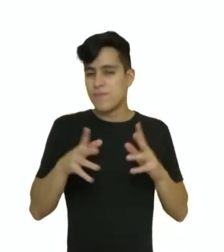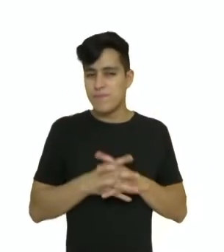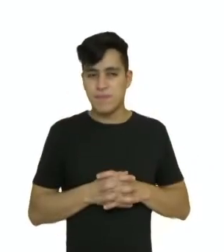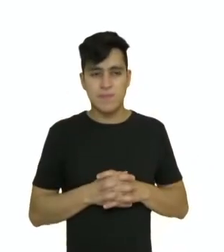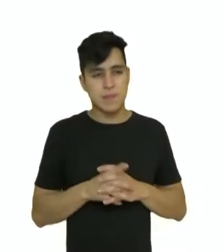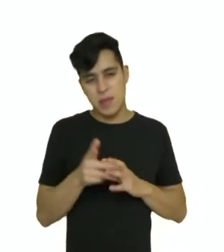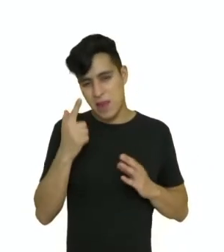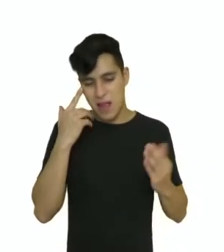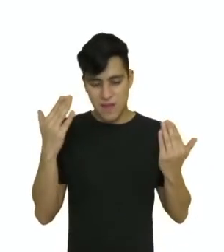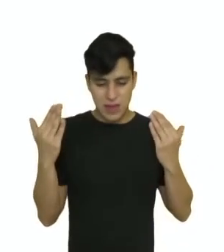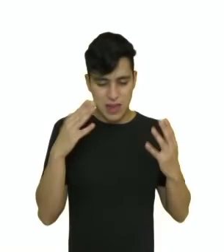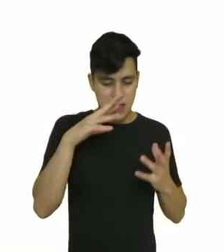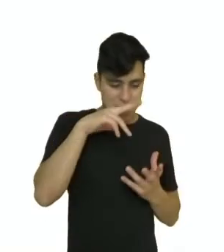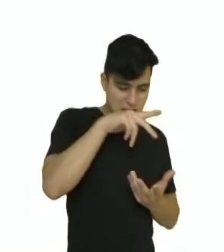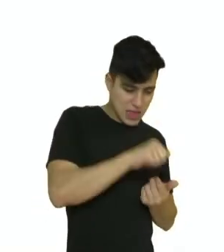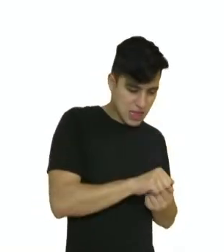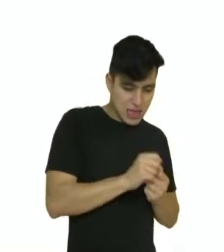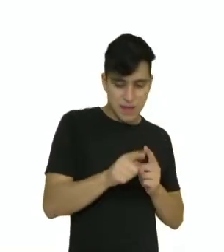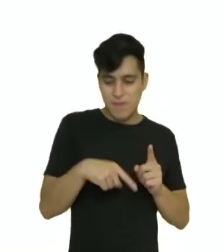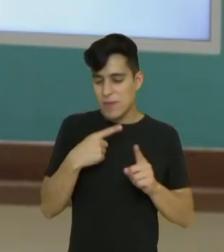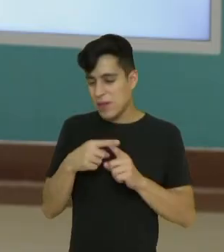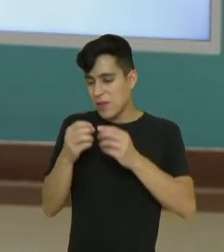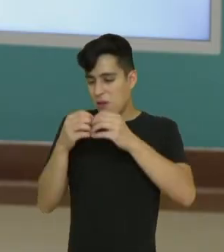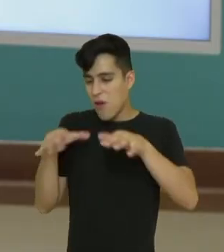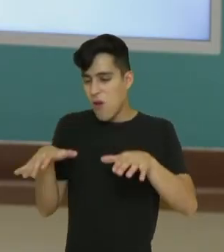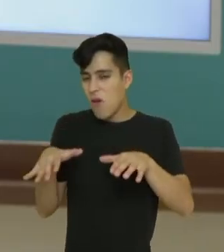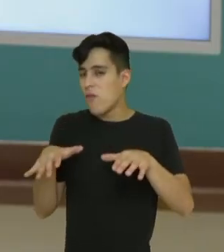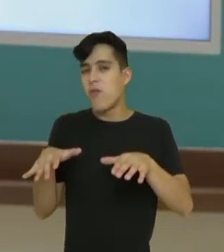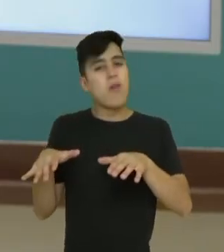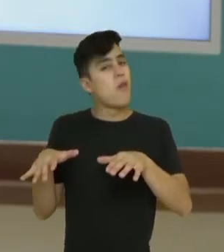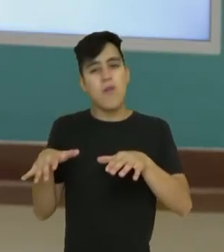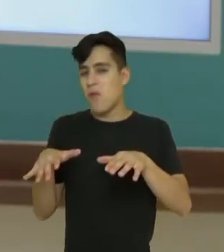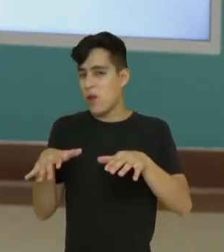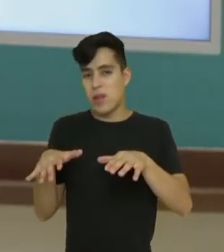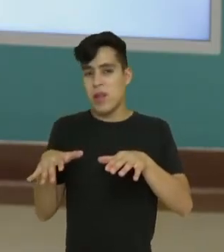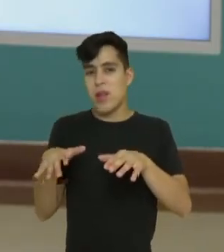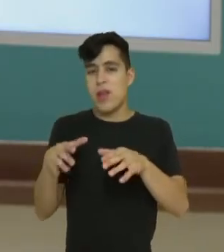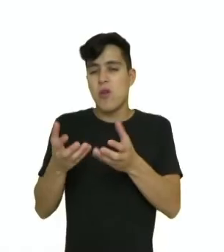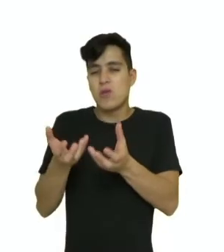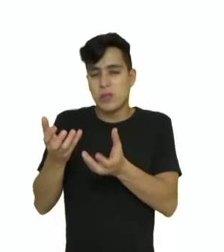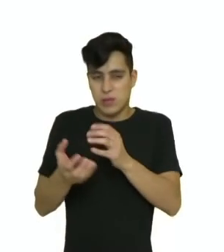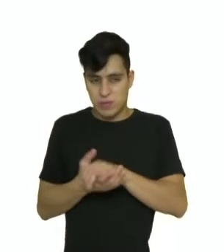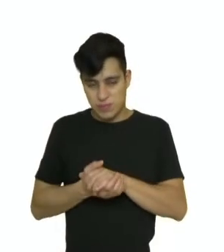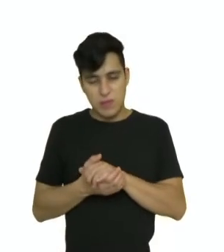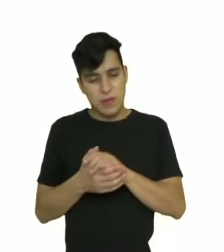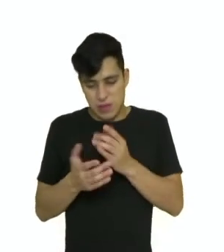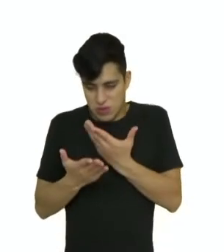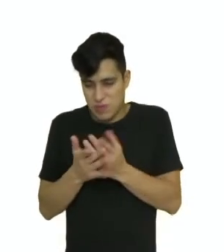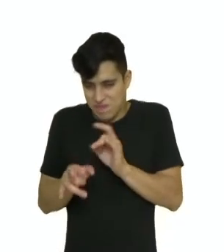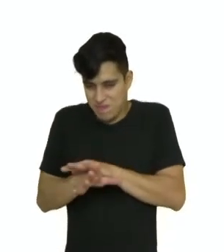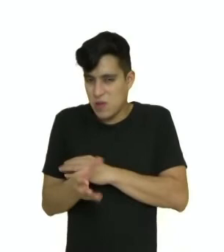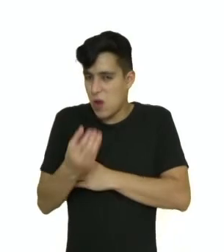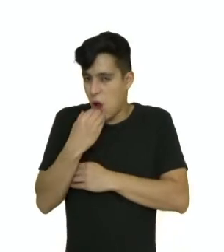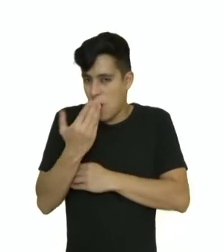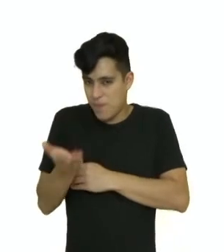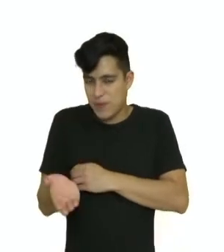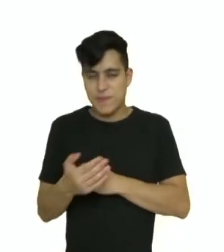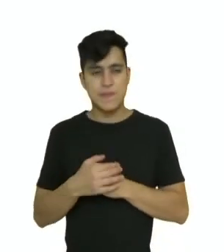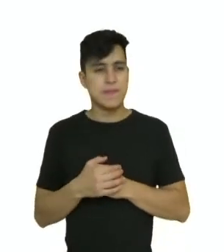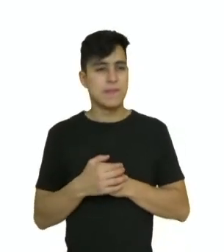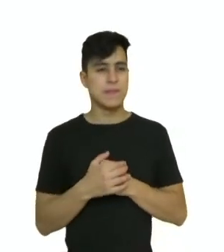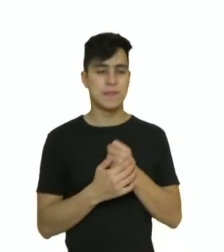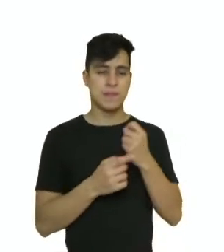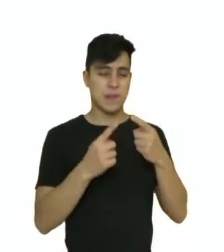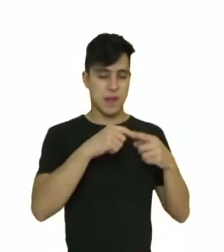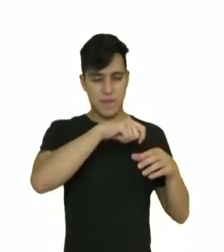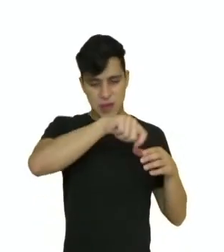comparar a Terra a um ovo cozido? E depois que você estudar, você pode comer esse ovo. E para isso nós vamos utilizar uma panela,